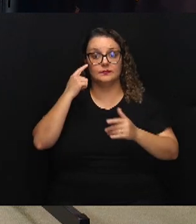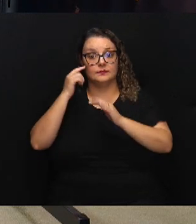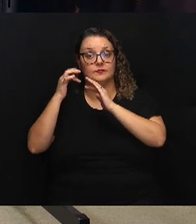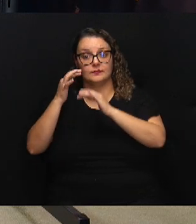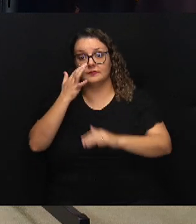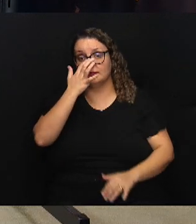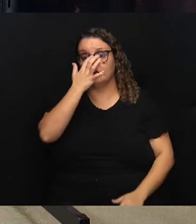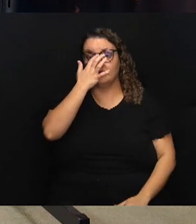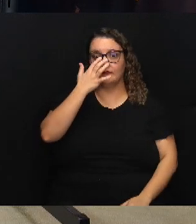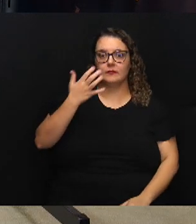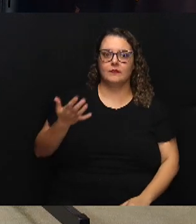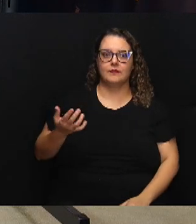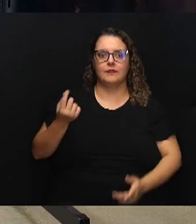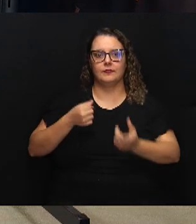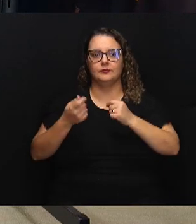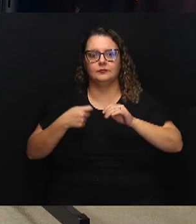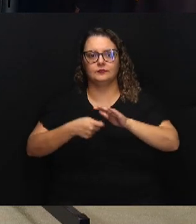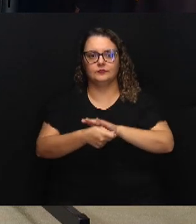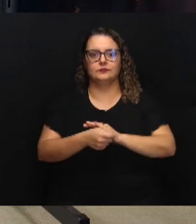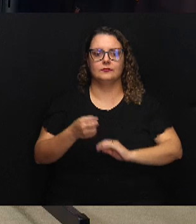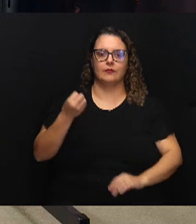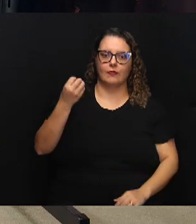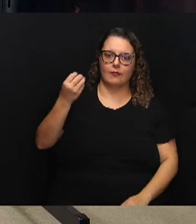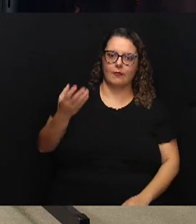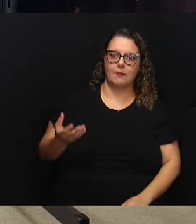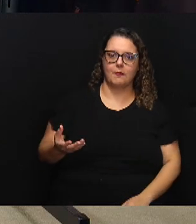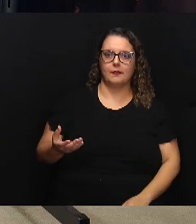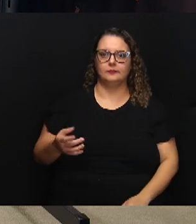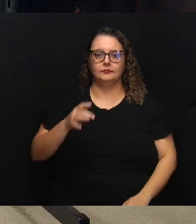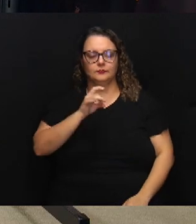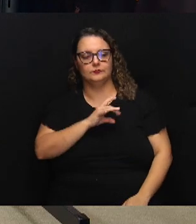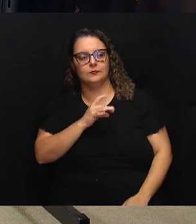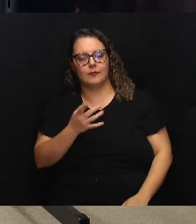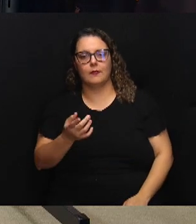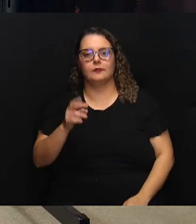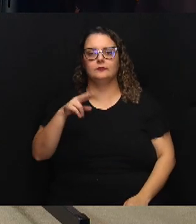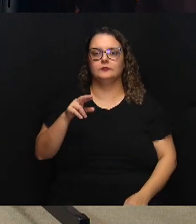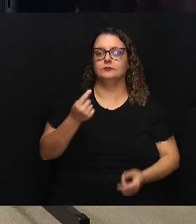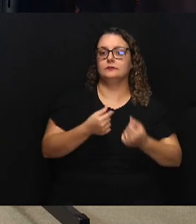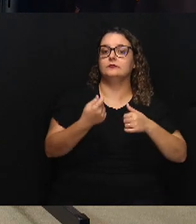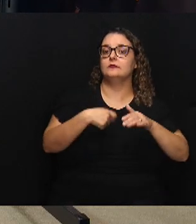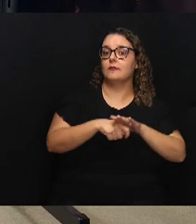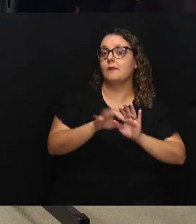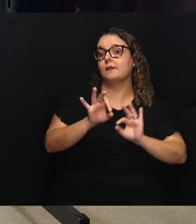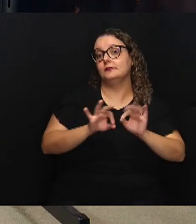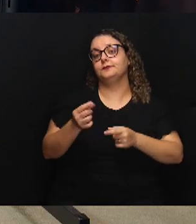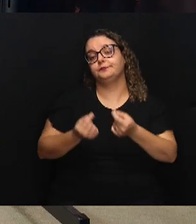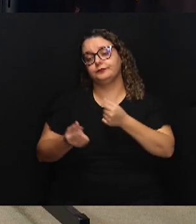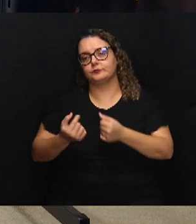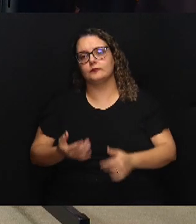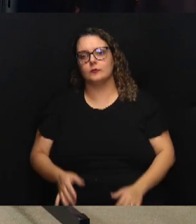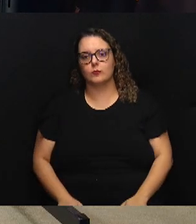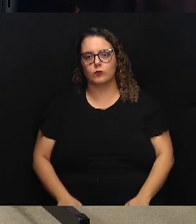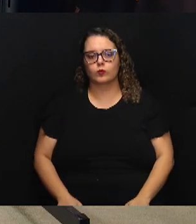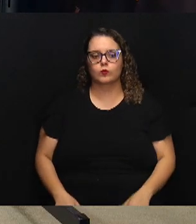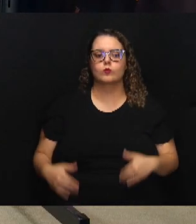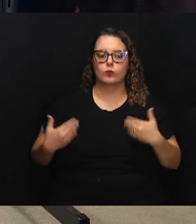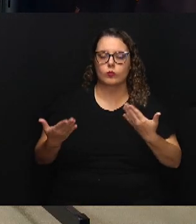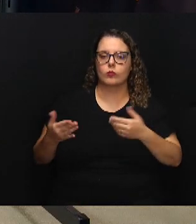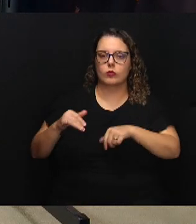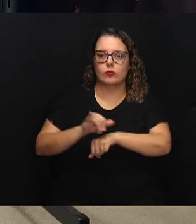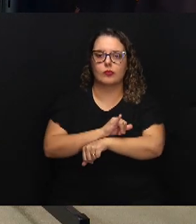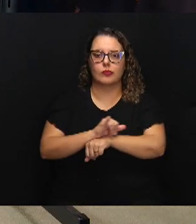pensando em investir em uma viagem, mas estão com medo por conta da questão financeira, né? Qual o caminho que a